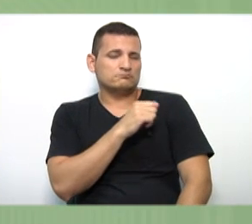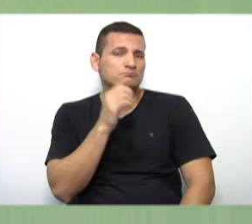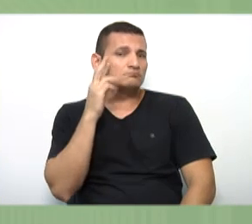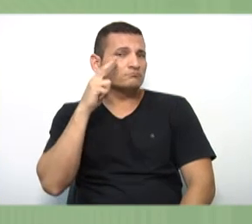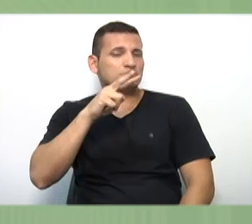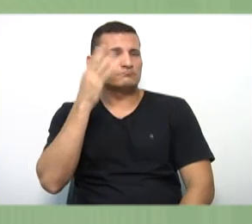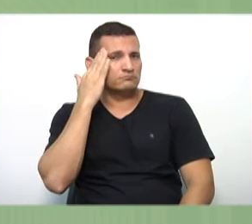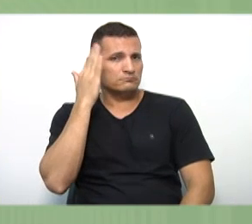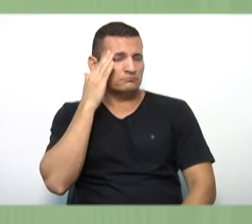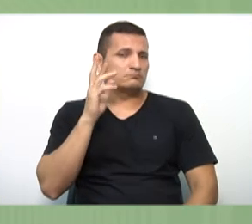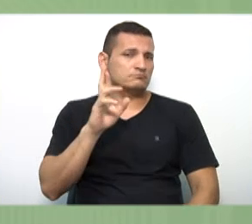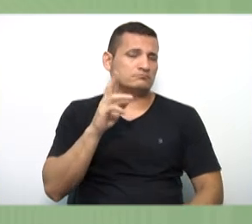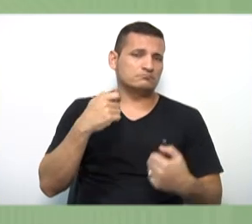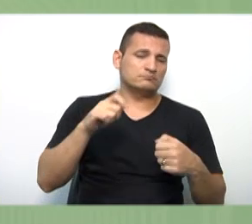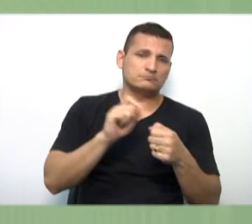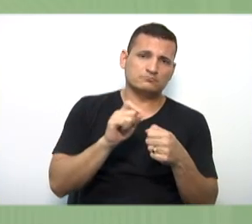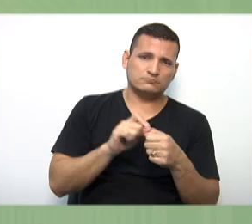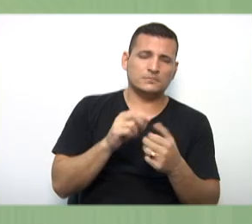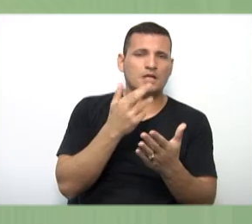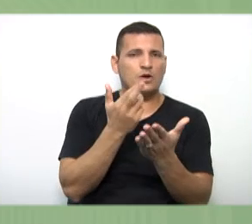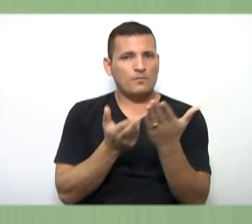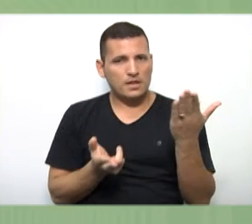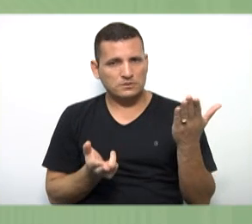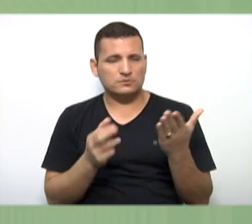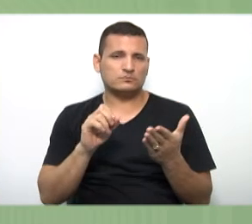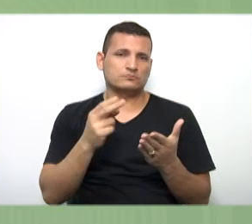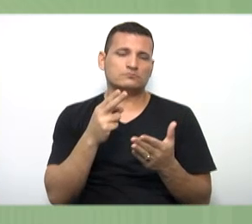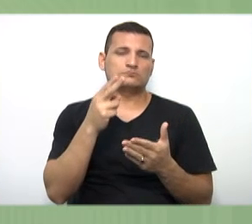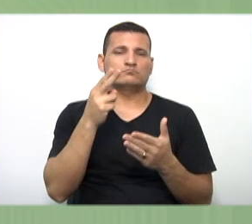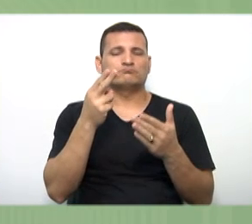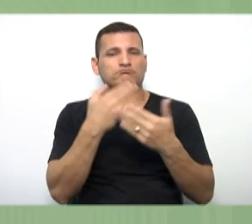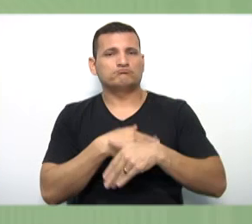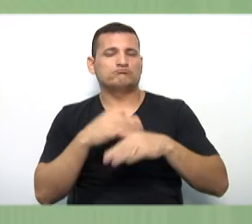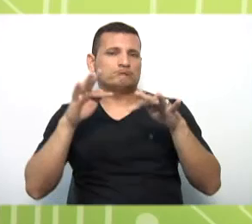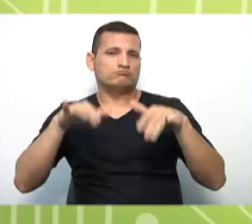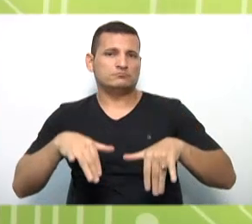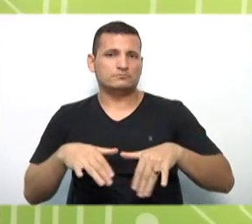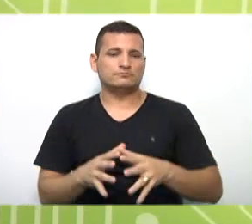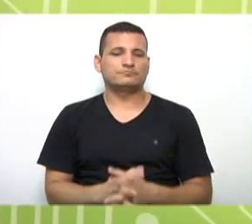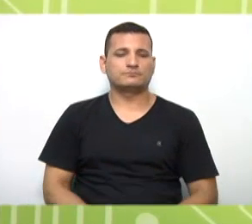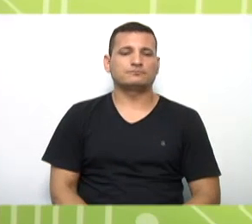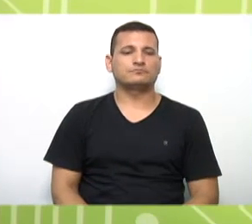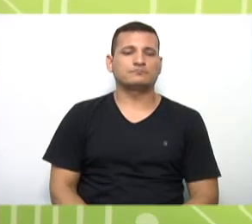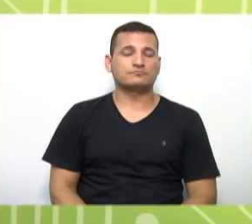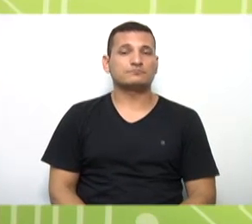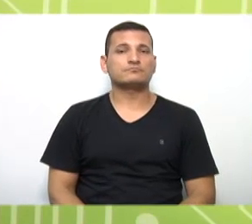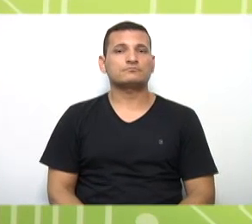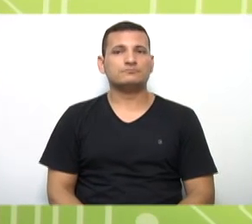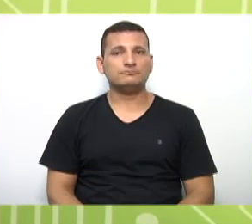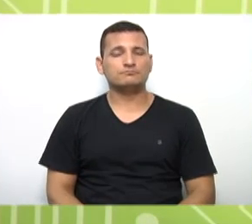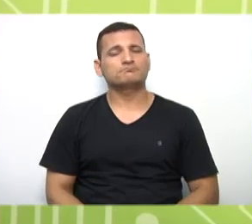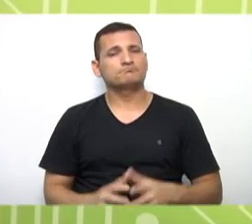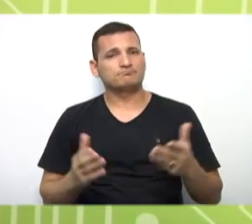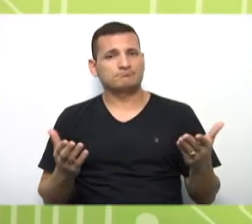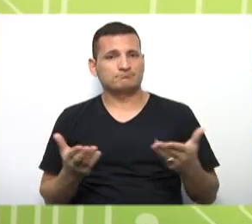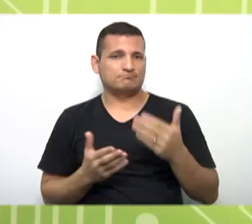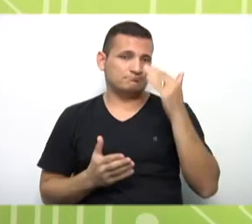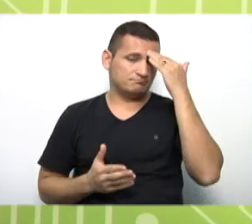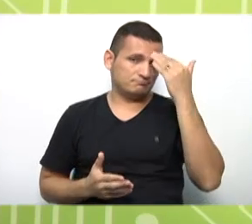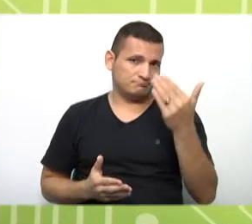fazer recuperação ou o exame. E, no mais, queremos agradecer a atenção e